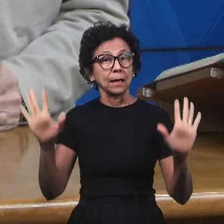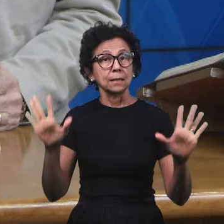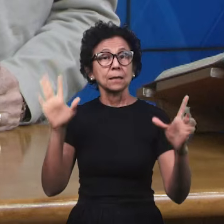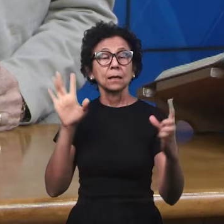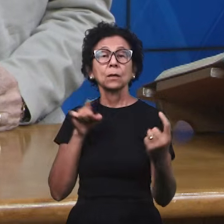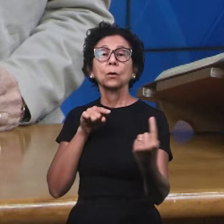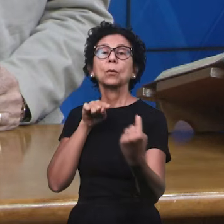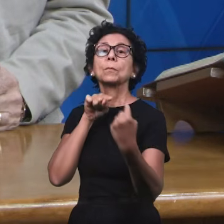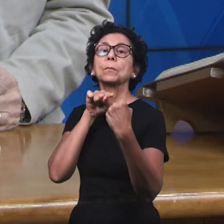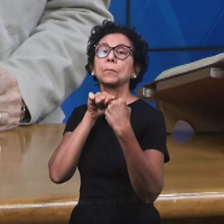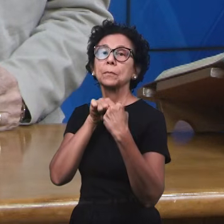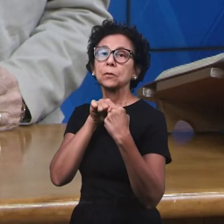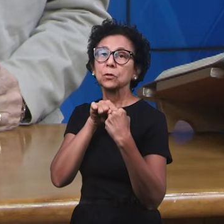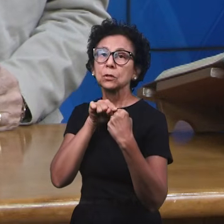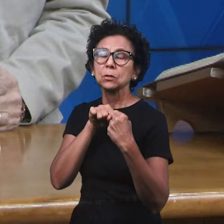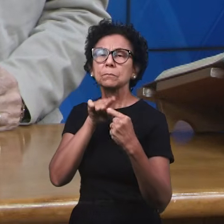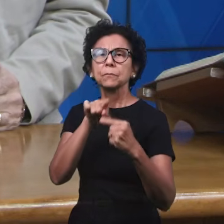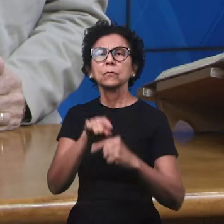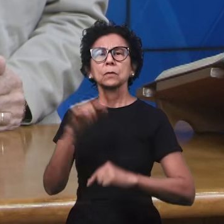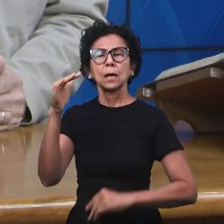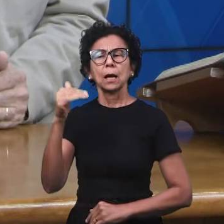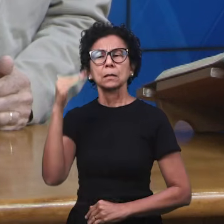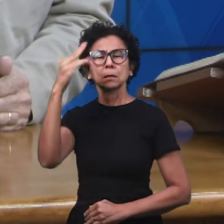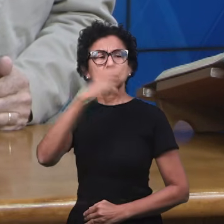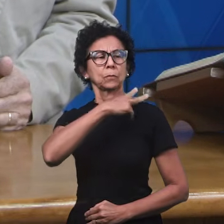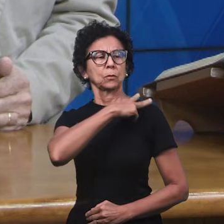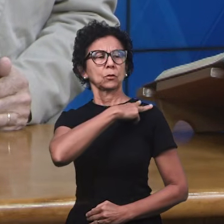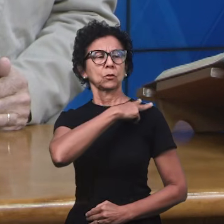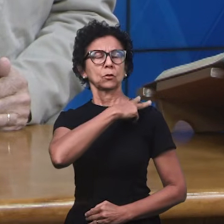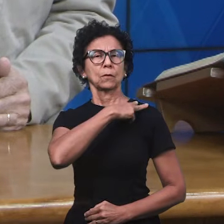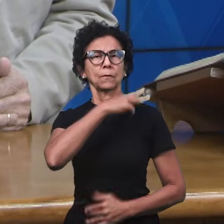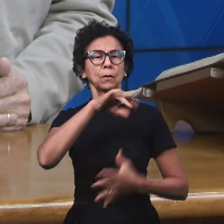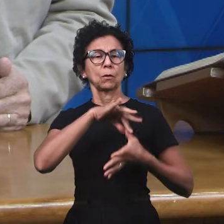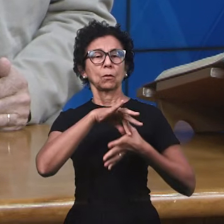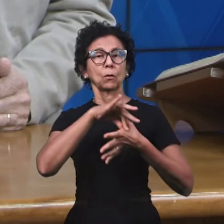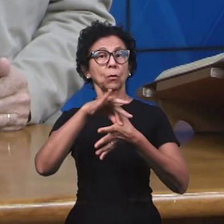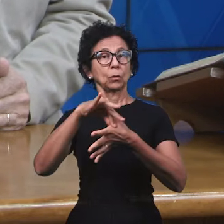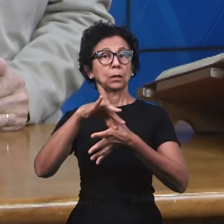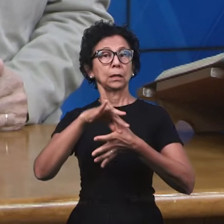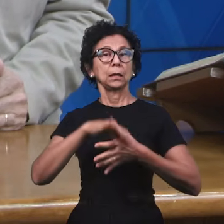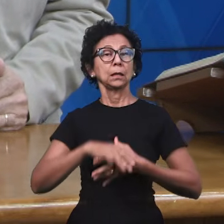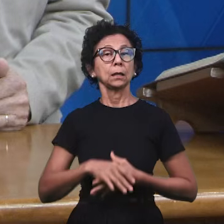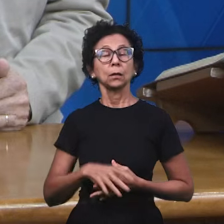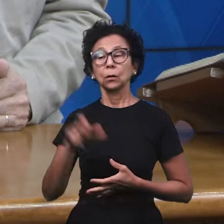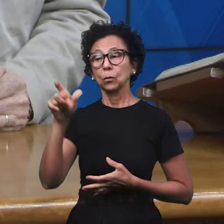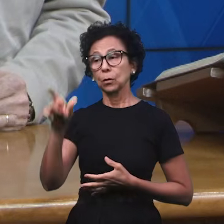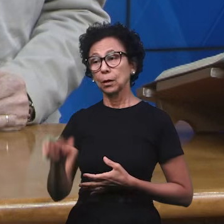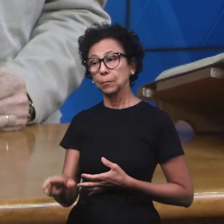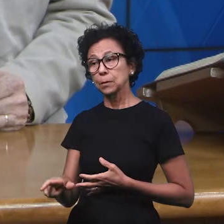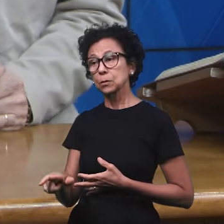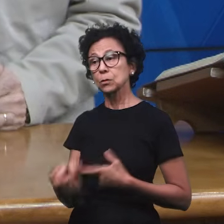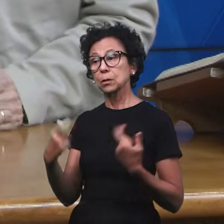posição, digamos, de chefia, de comando, ou mesmo aquele que está na posição de receber uma informação. Então,